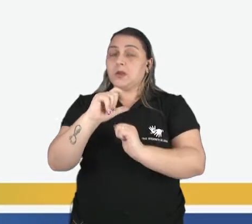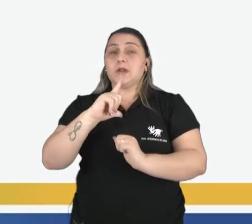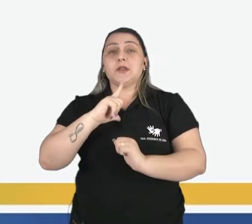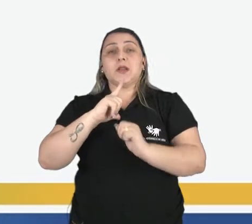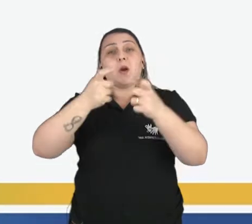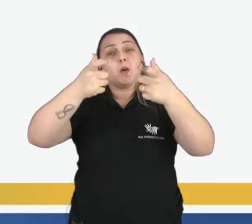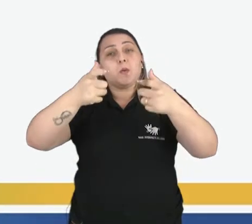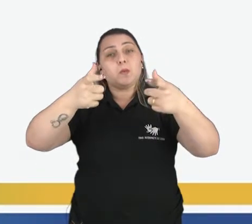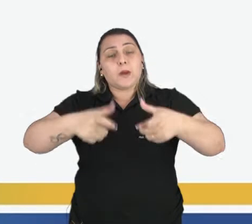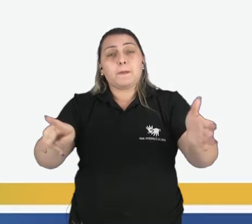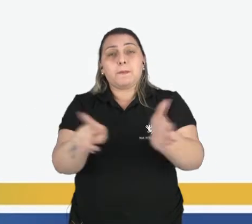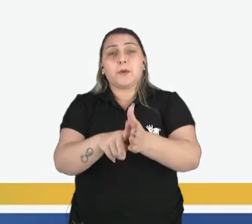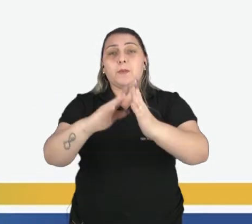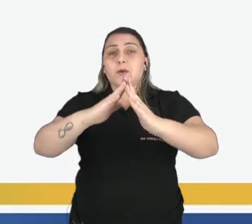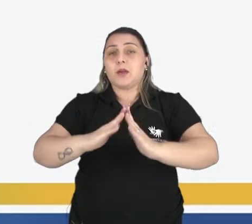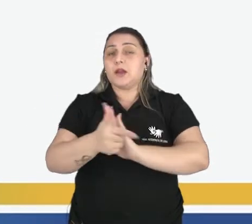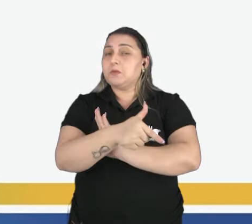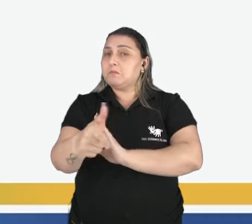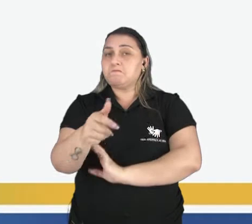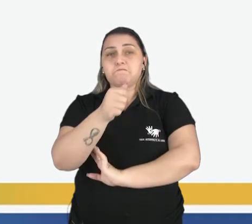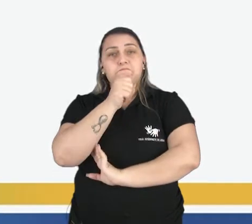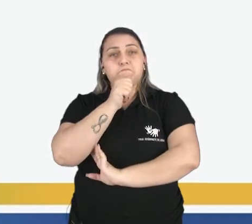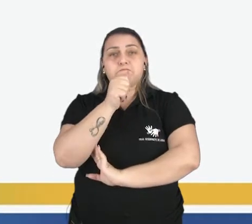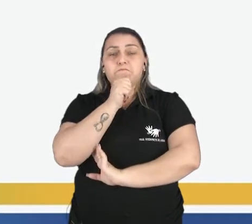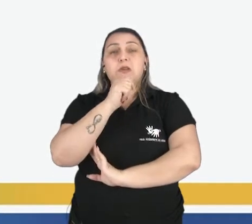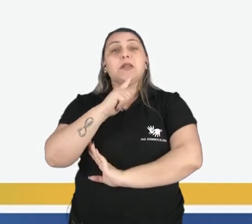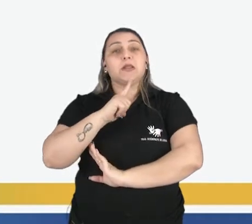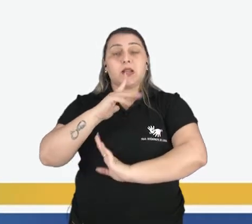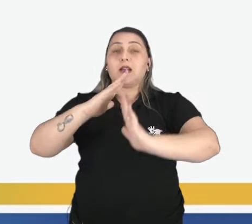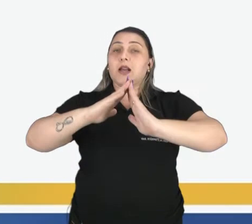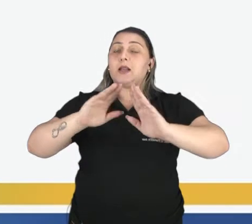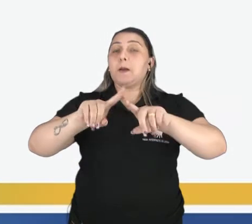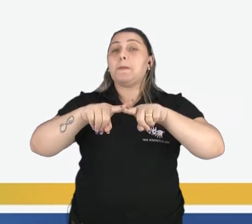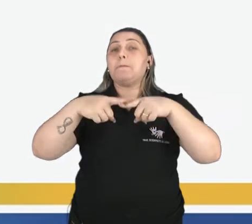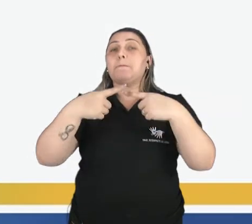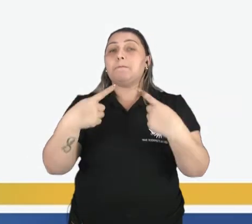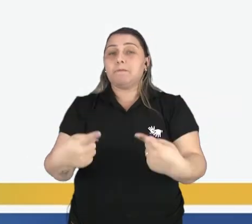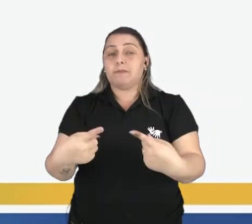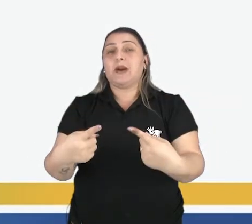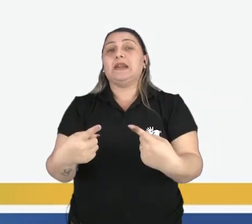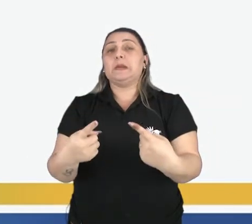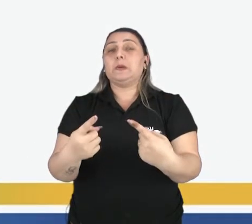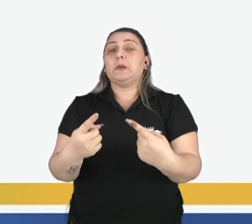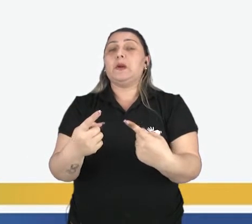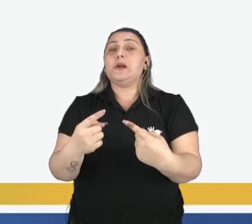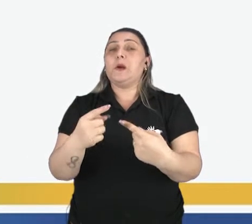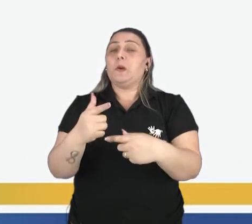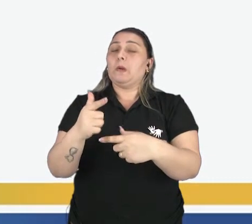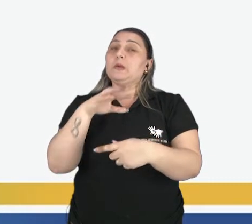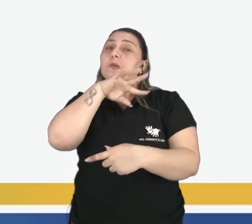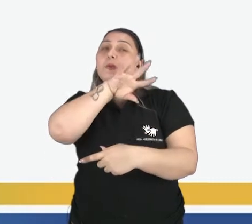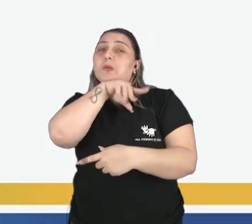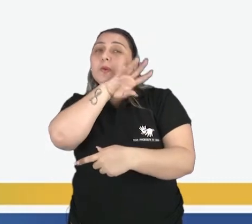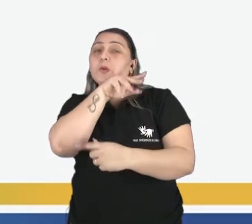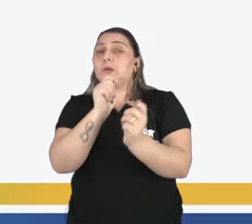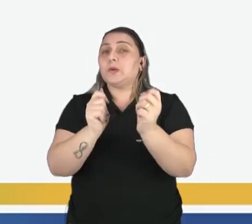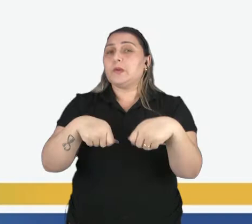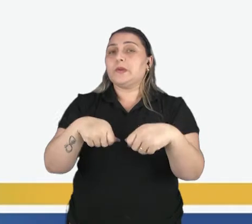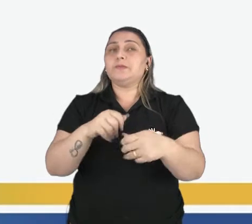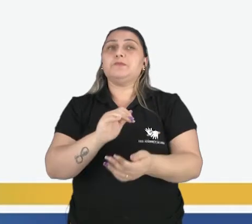lugar para morar e aqueles que não podem ter, ou aqueles que têm moradia, mas em péssimas condições. Então vamos